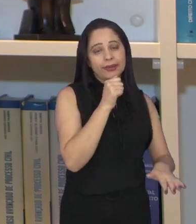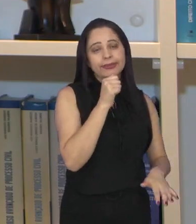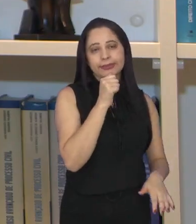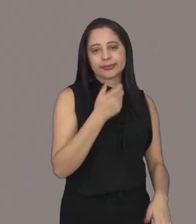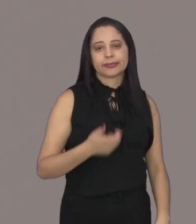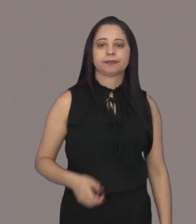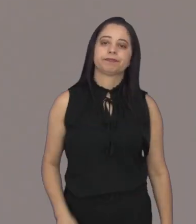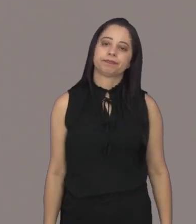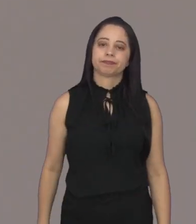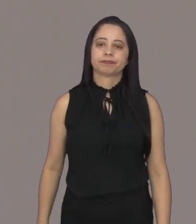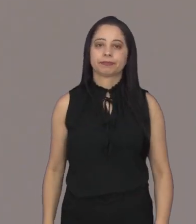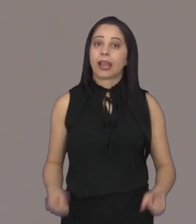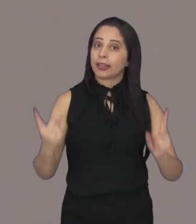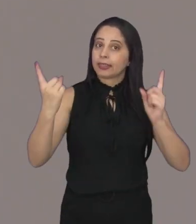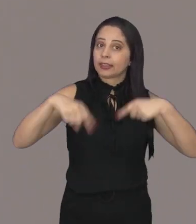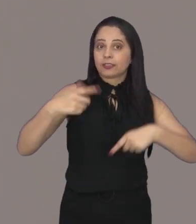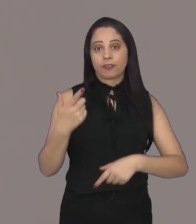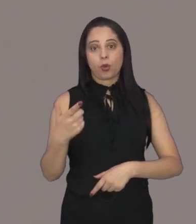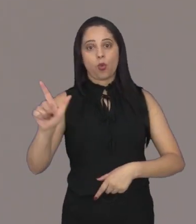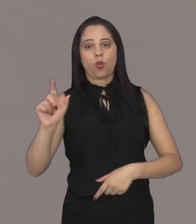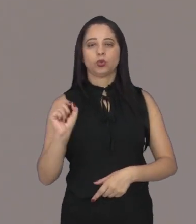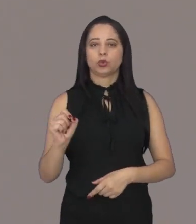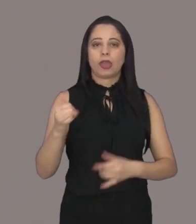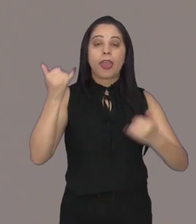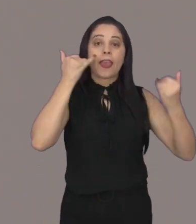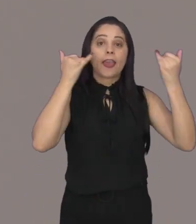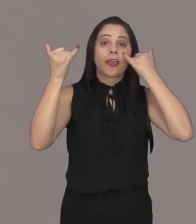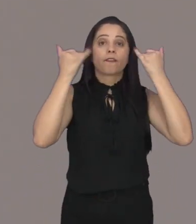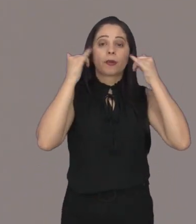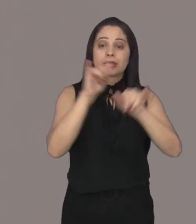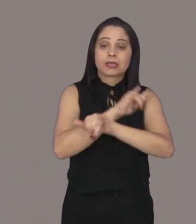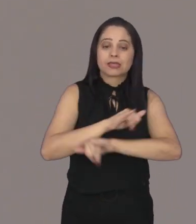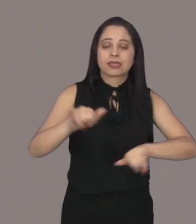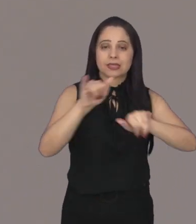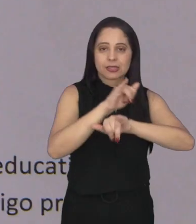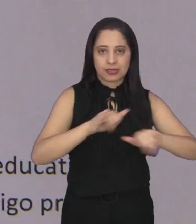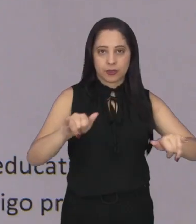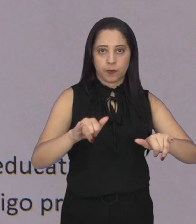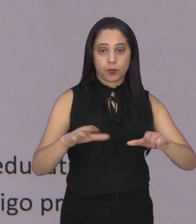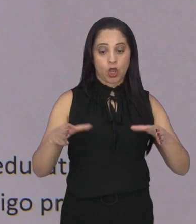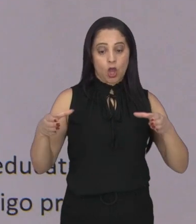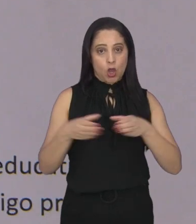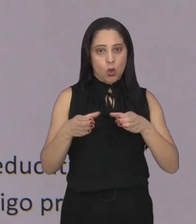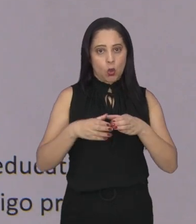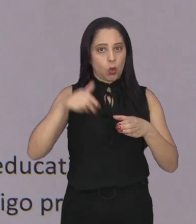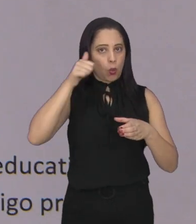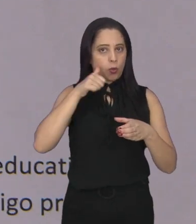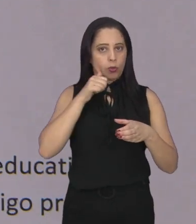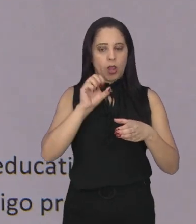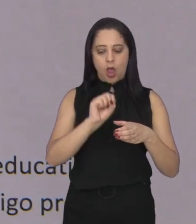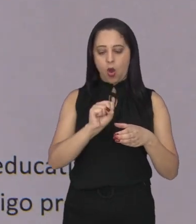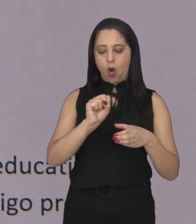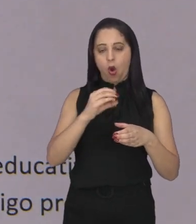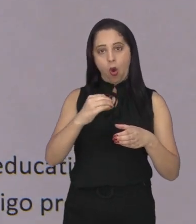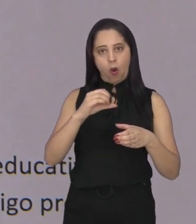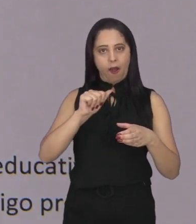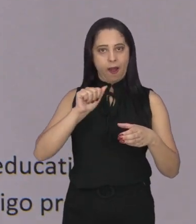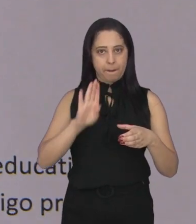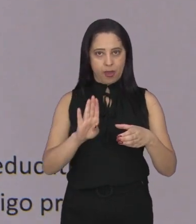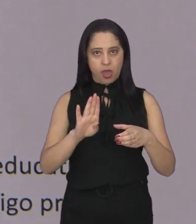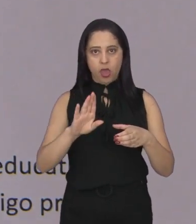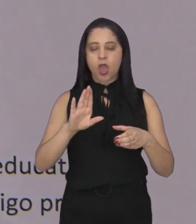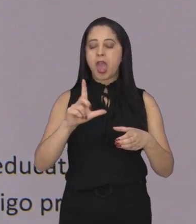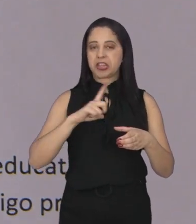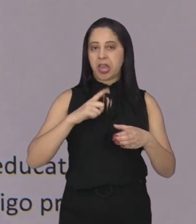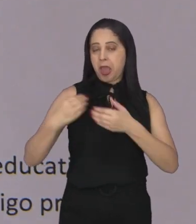aplicabilidade efetiva. Outro desafio da lei aprovada é levar a informação ao público. E a Comissão da Mulher da OAB de São José